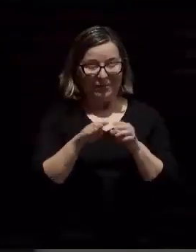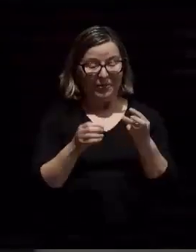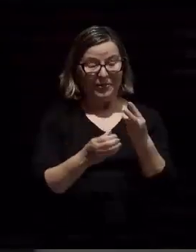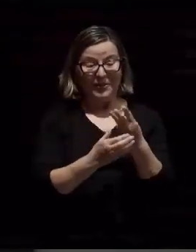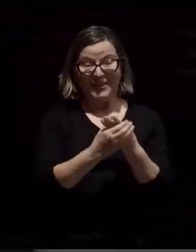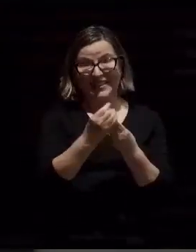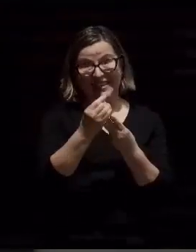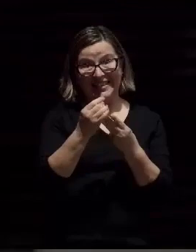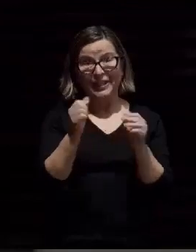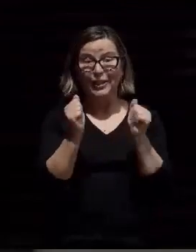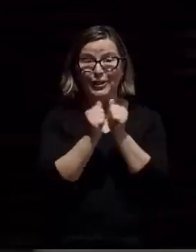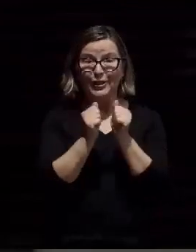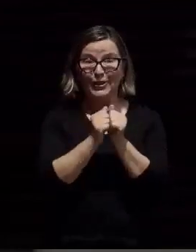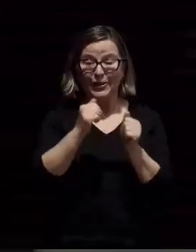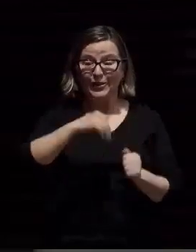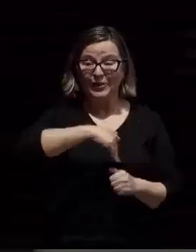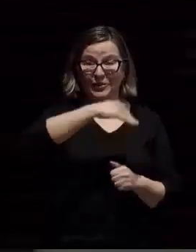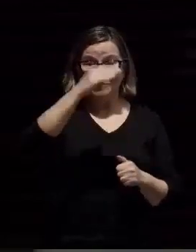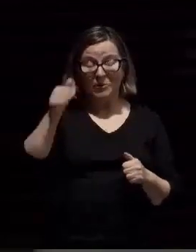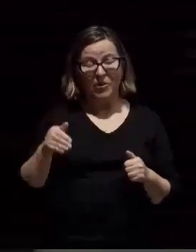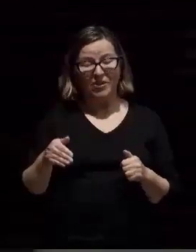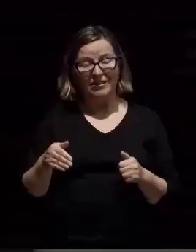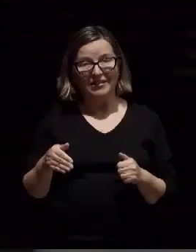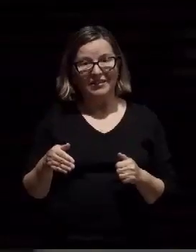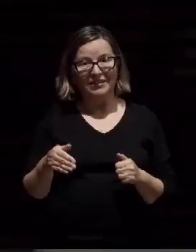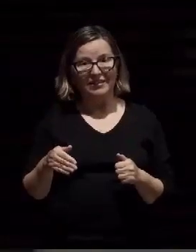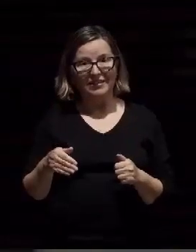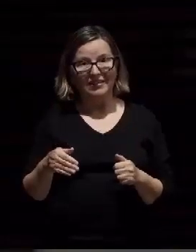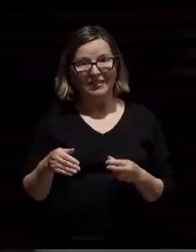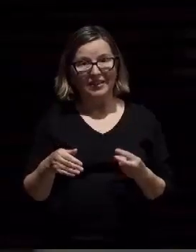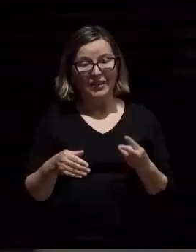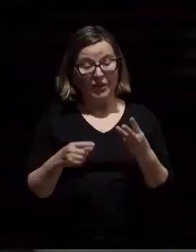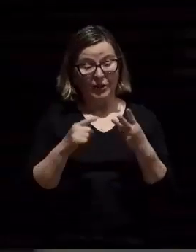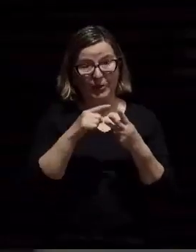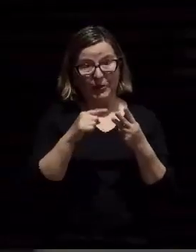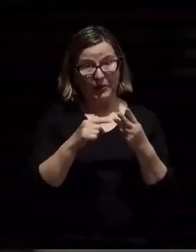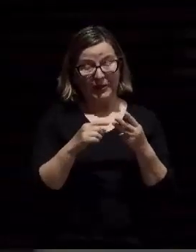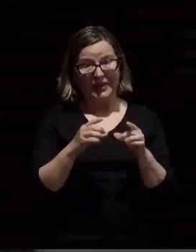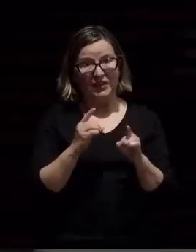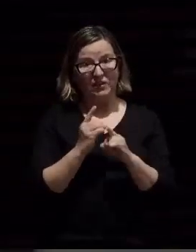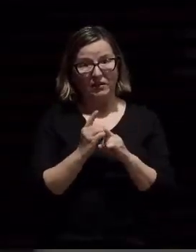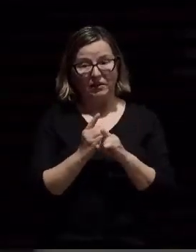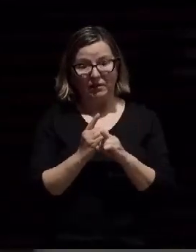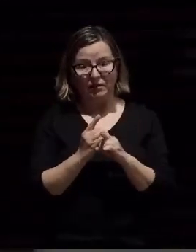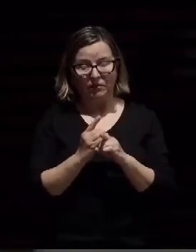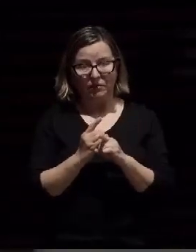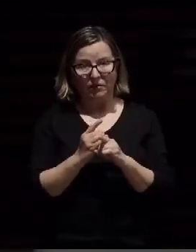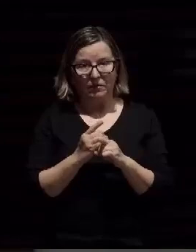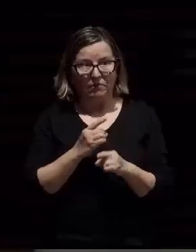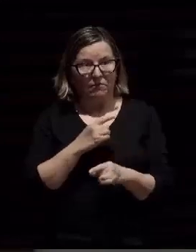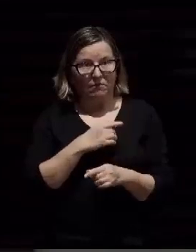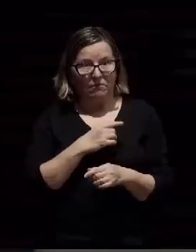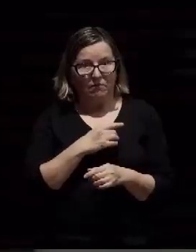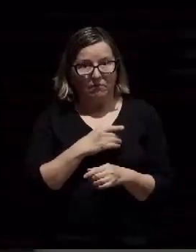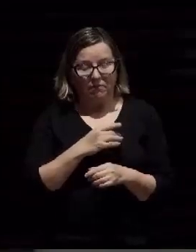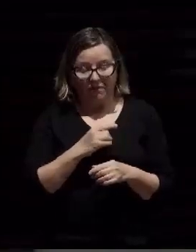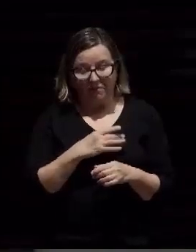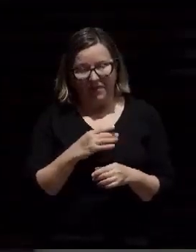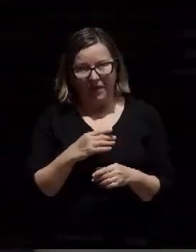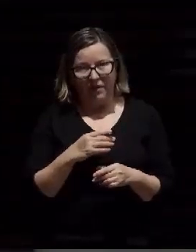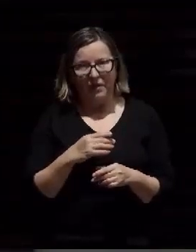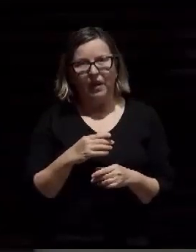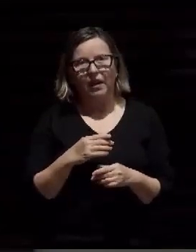monte, a ponto dos discípulos tomarem-se de temor e depois dizerem coisas sem